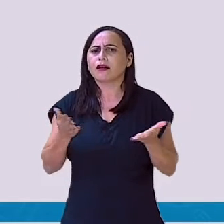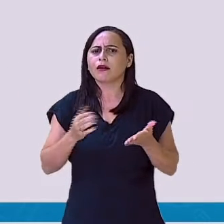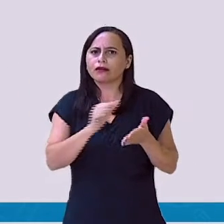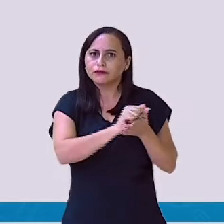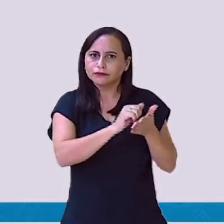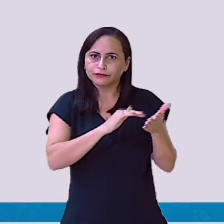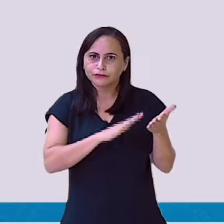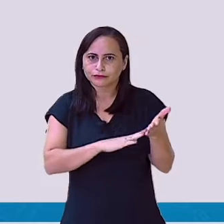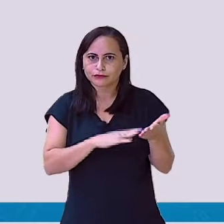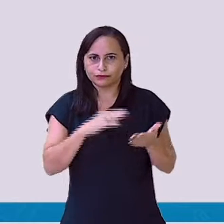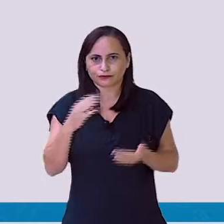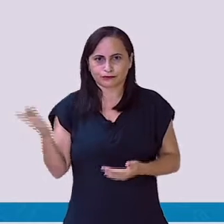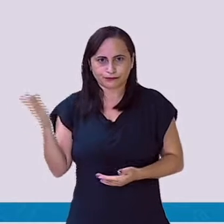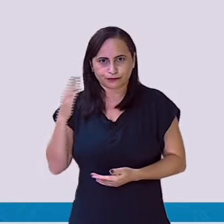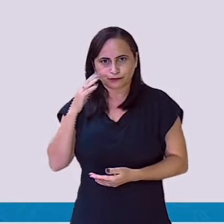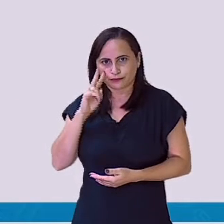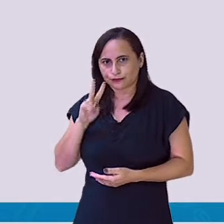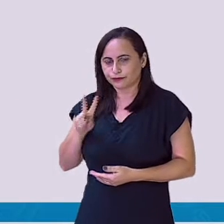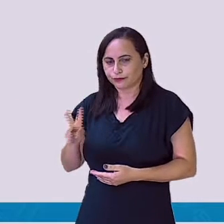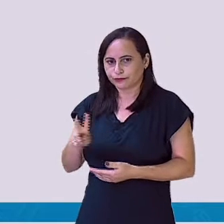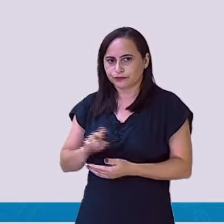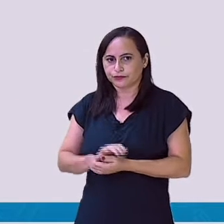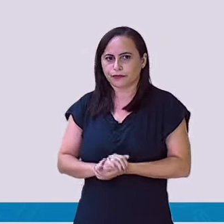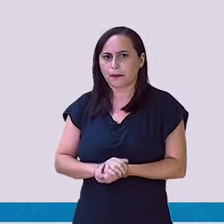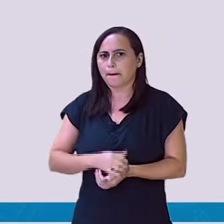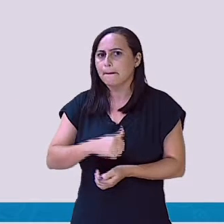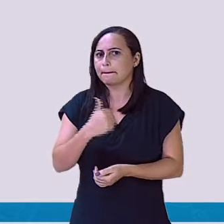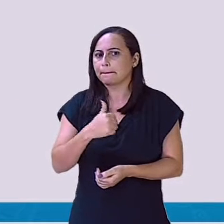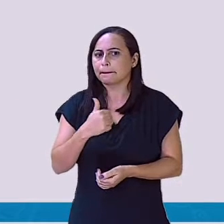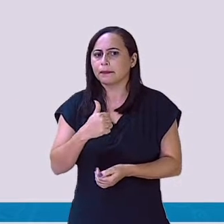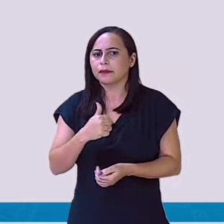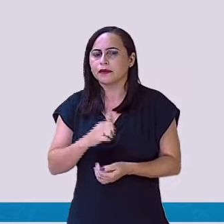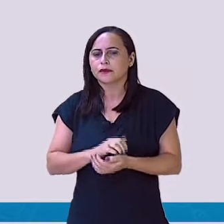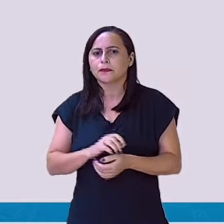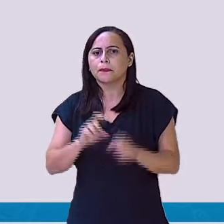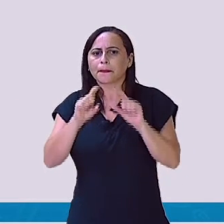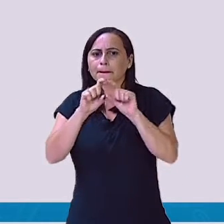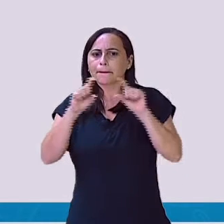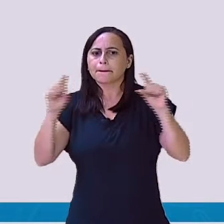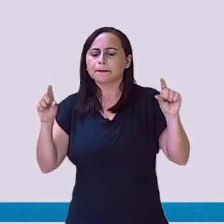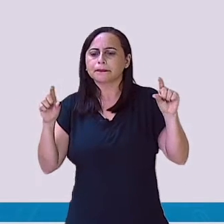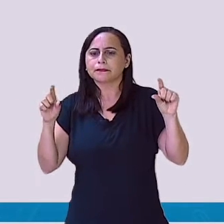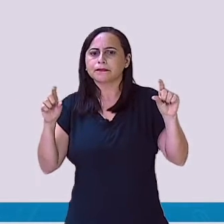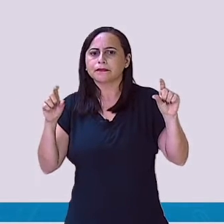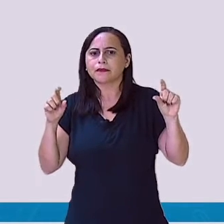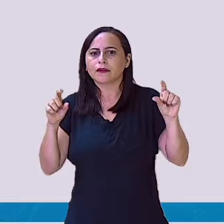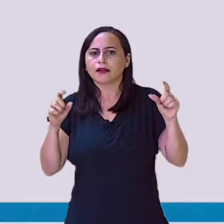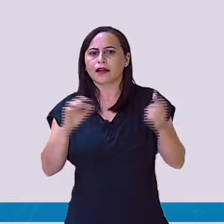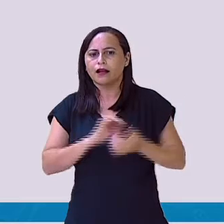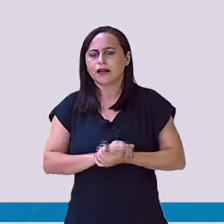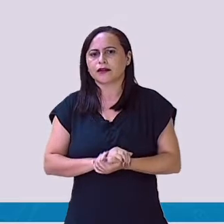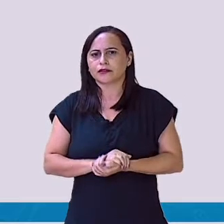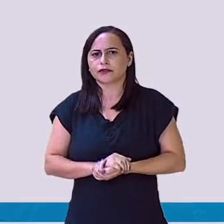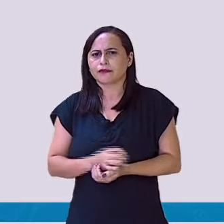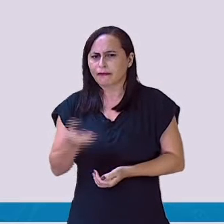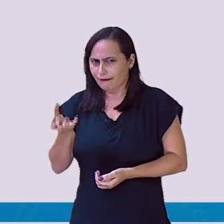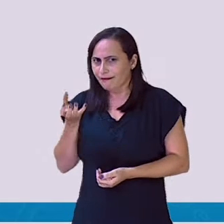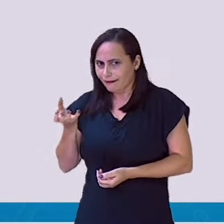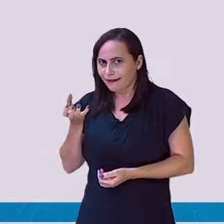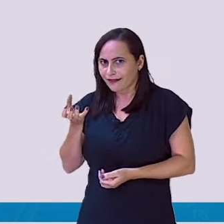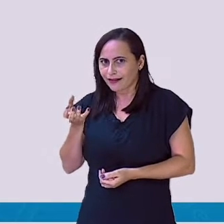Primeira, no trecho, vai encarar? O ponto de interrogação tem o efeito de